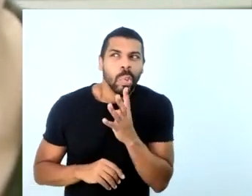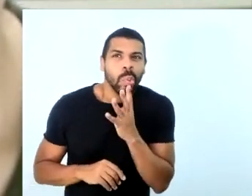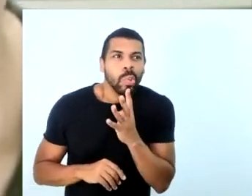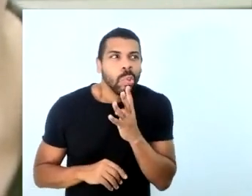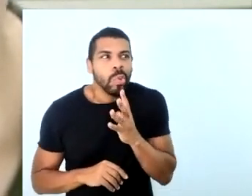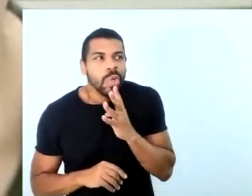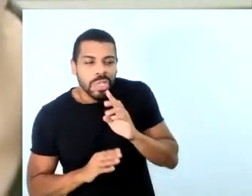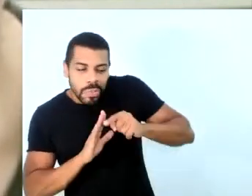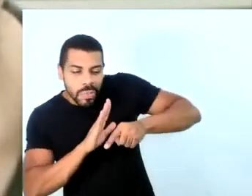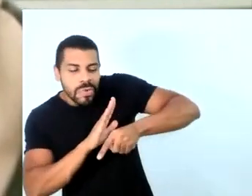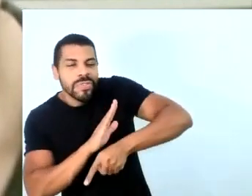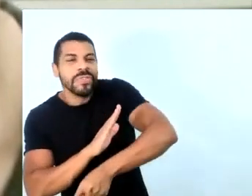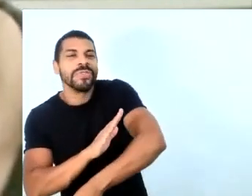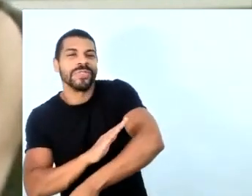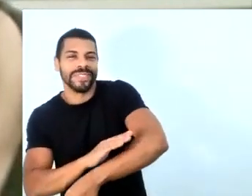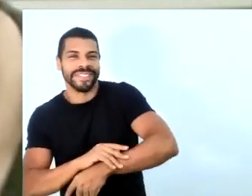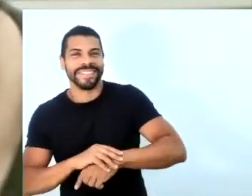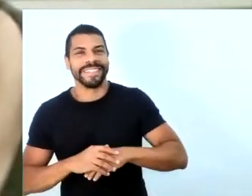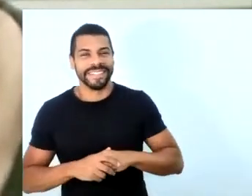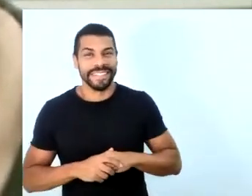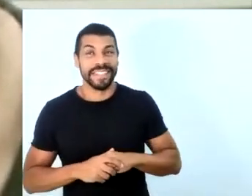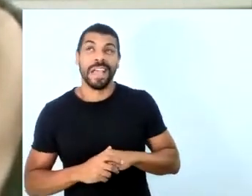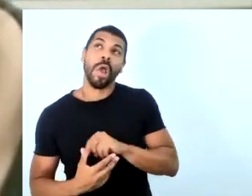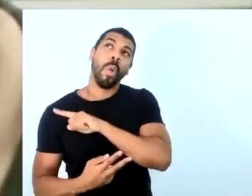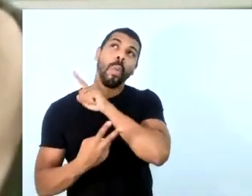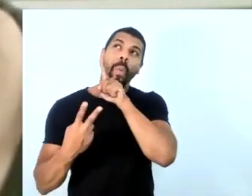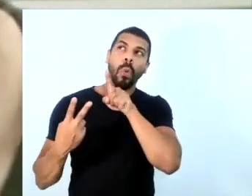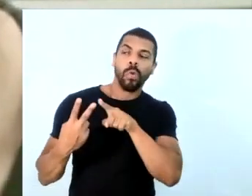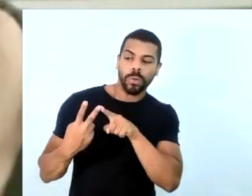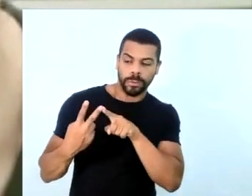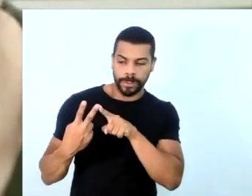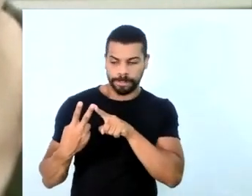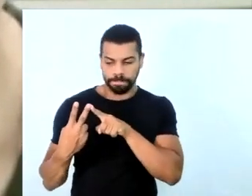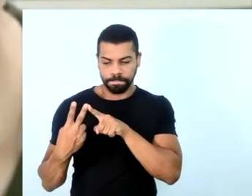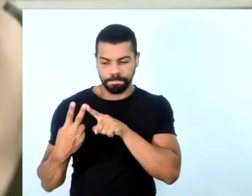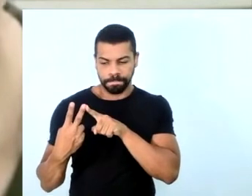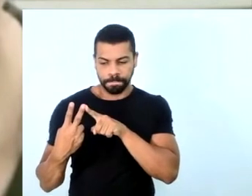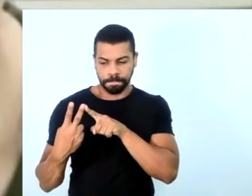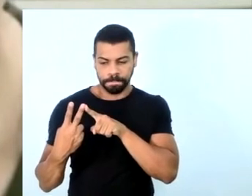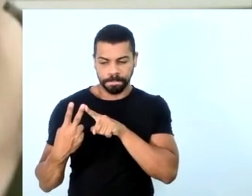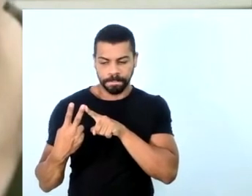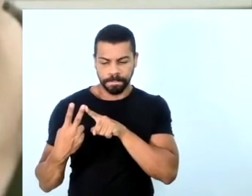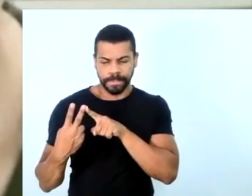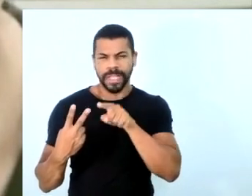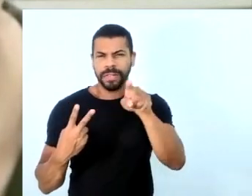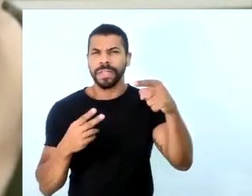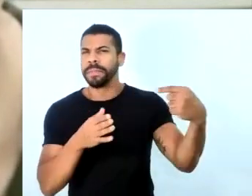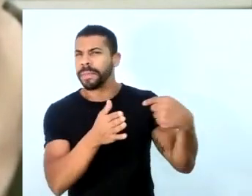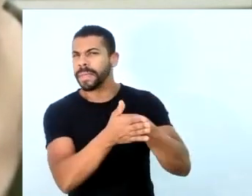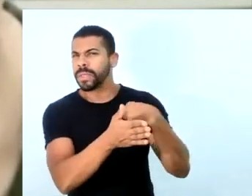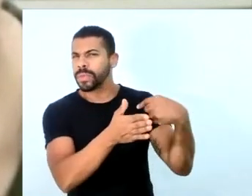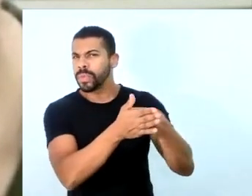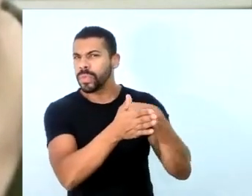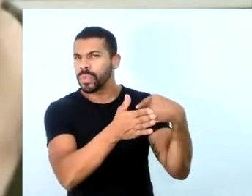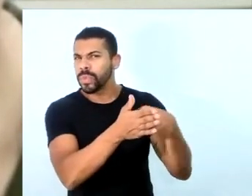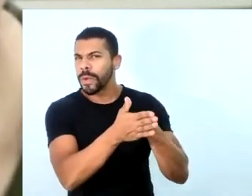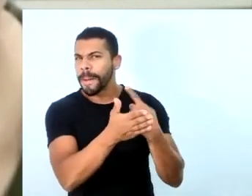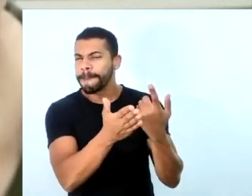de conhecer esse cinema profundamente. A outra você